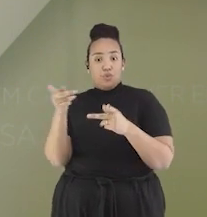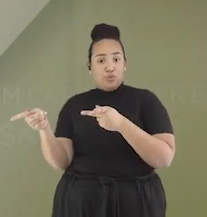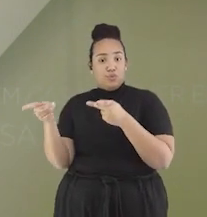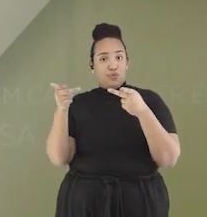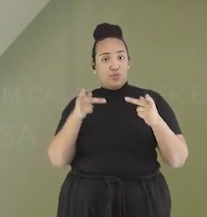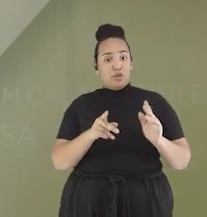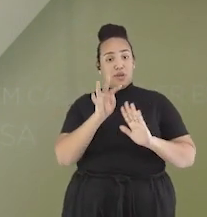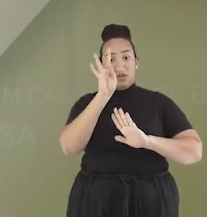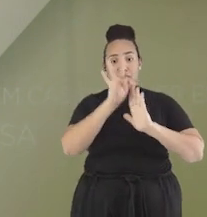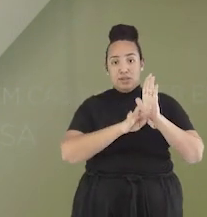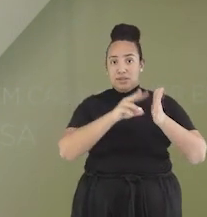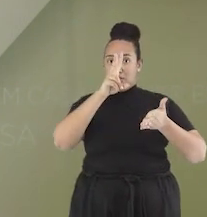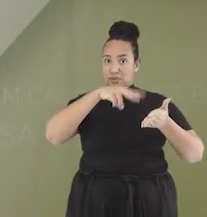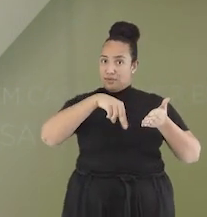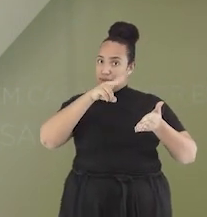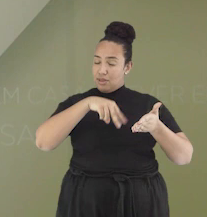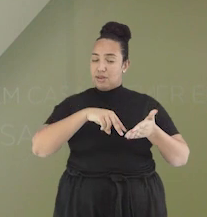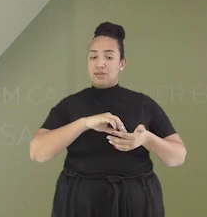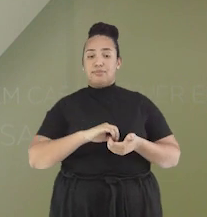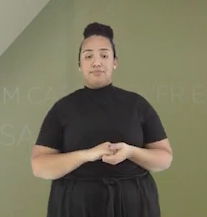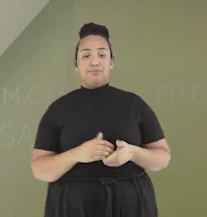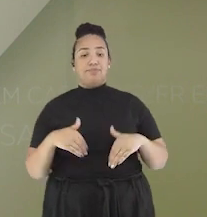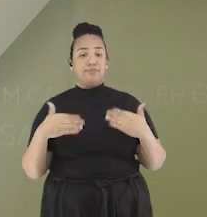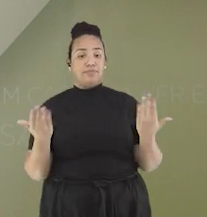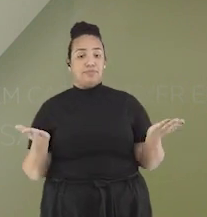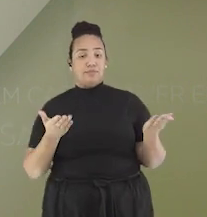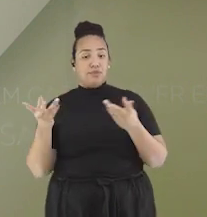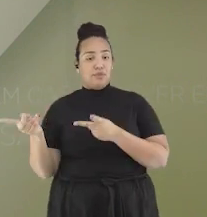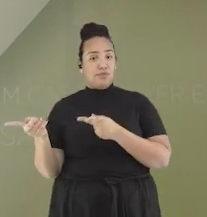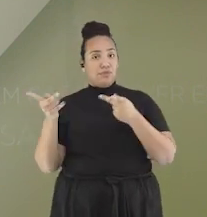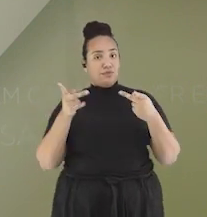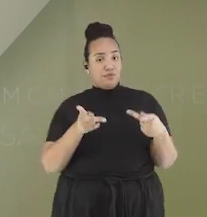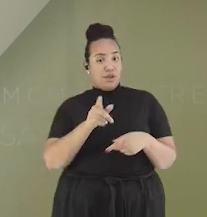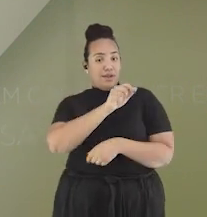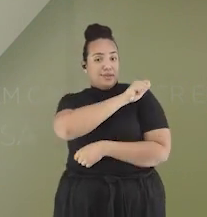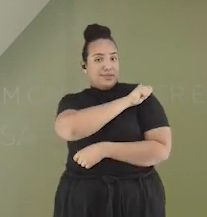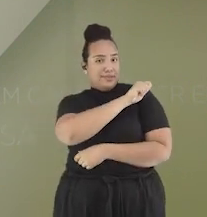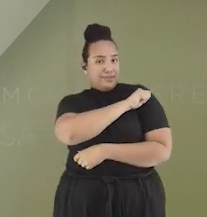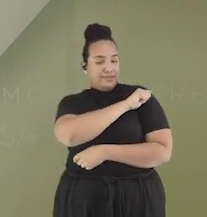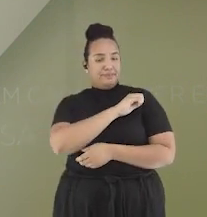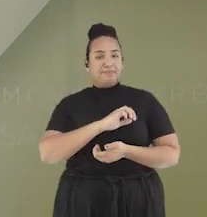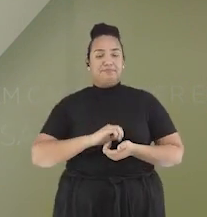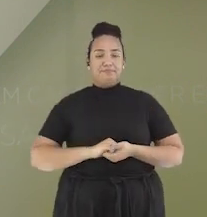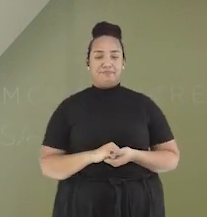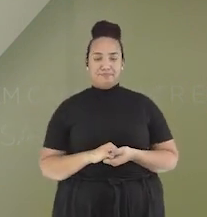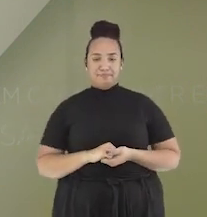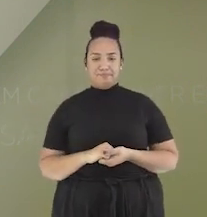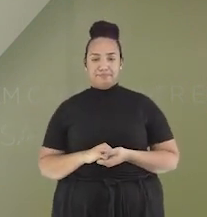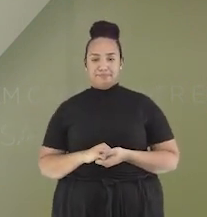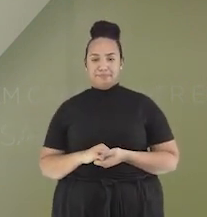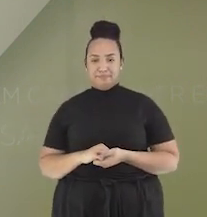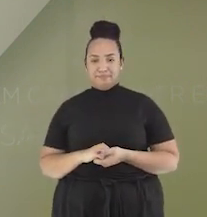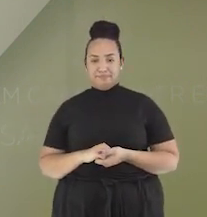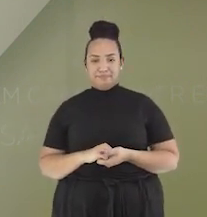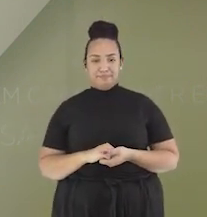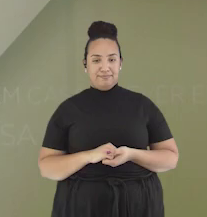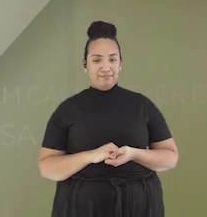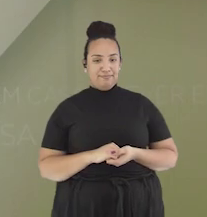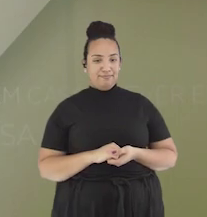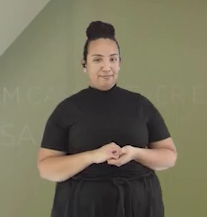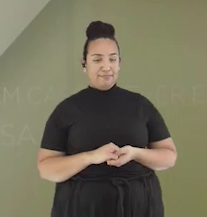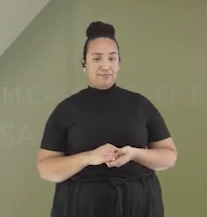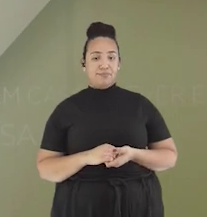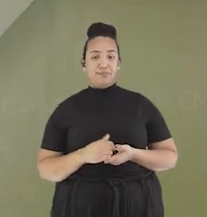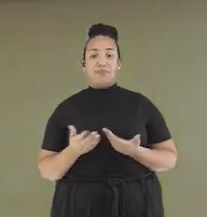uma estudante para participar. Ela vai ler um texto com a gente. Então, eu quero convidar agora a nossa estudante para a